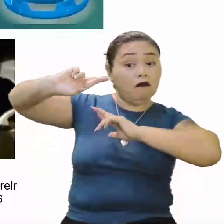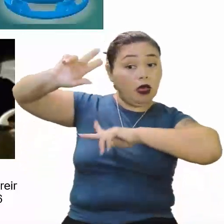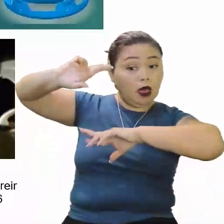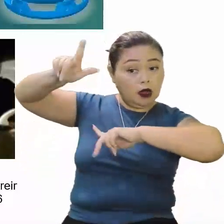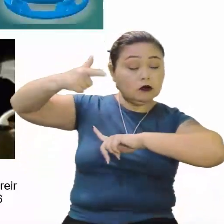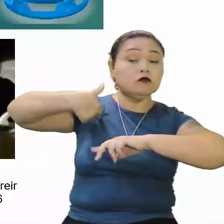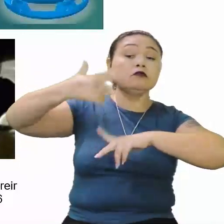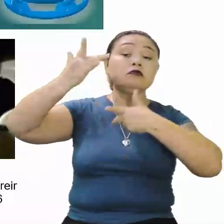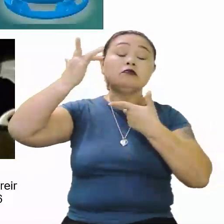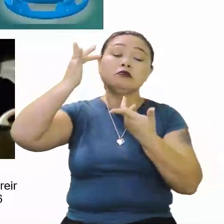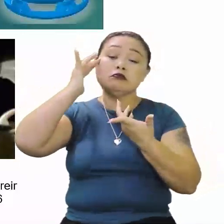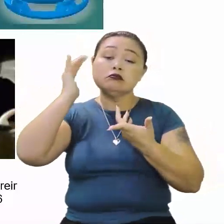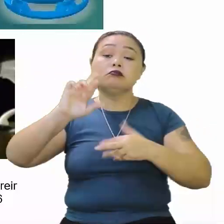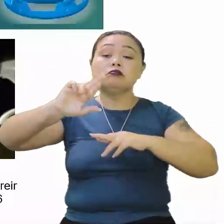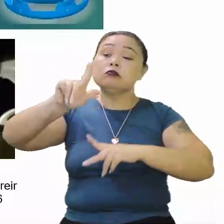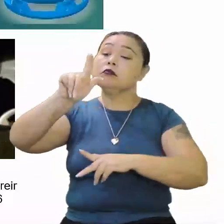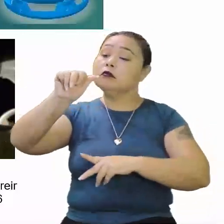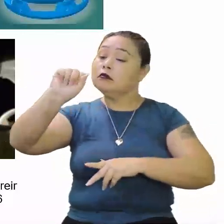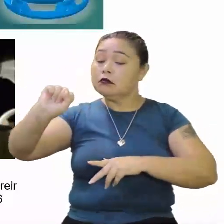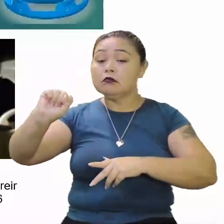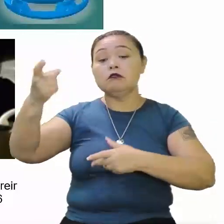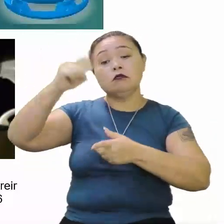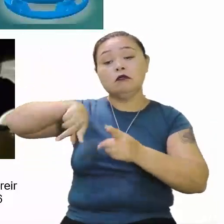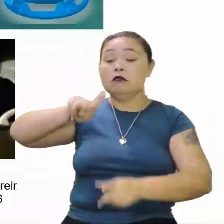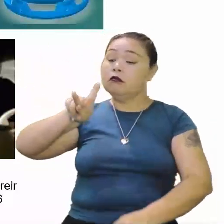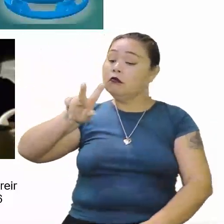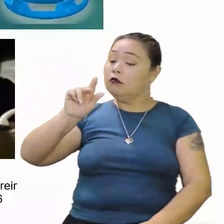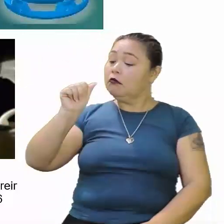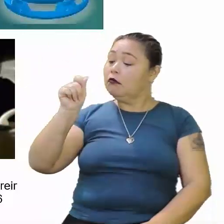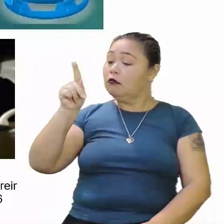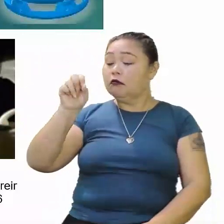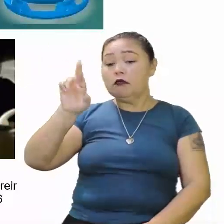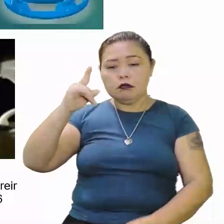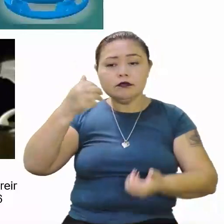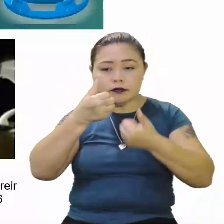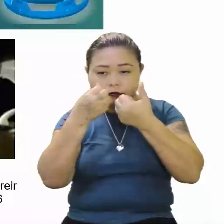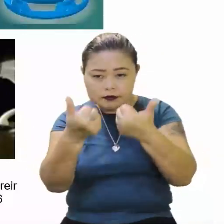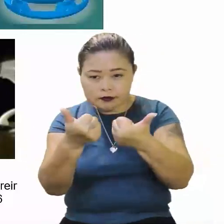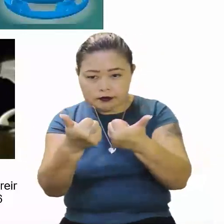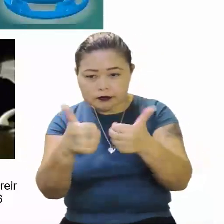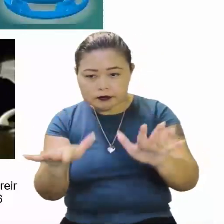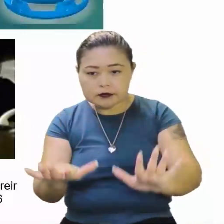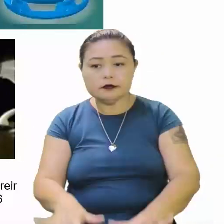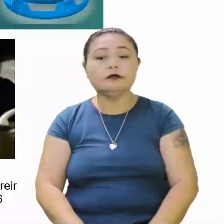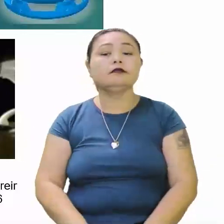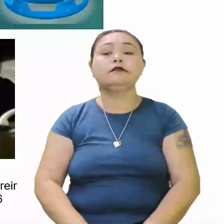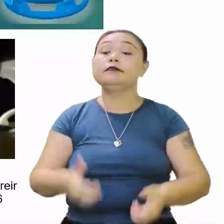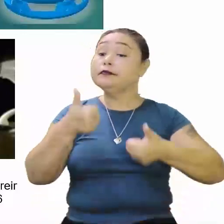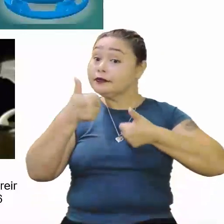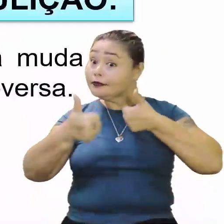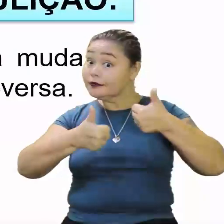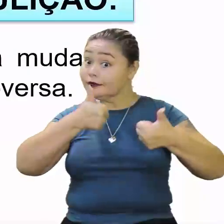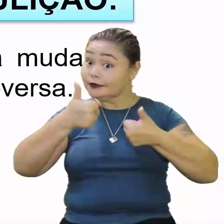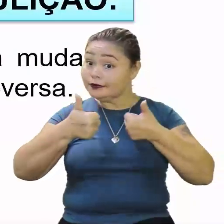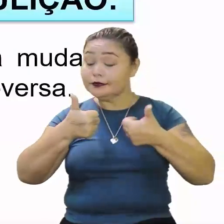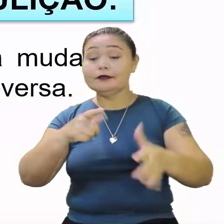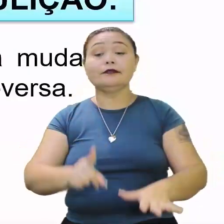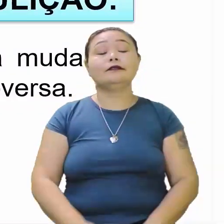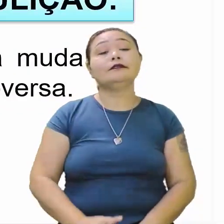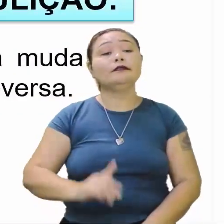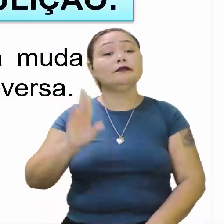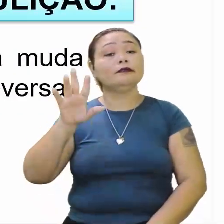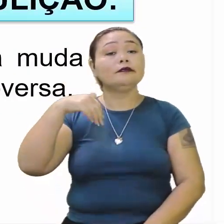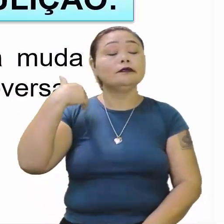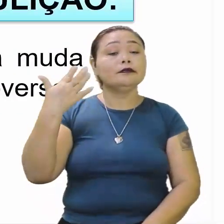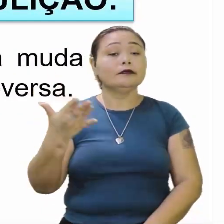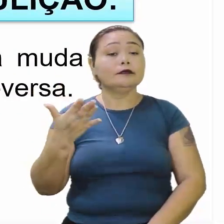entendam a diferença entre gás e vapor. Tudo bem até aí, meu caro aluno? Beleza? E vamos em frente, porque